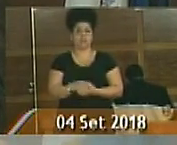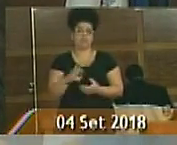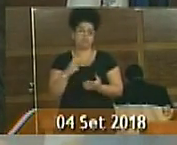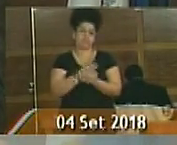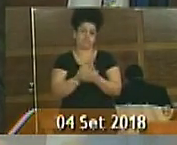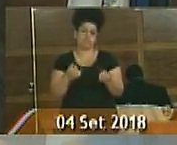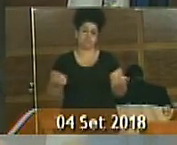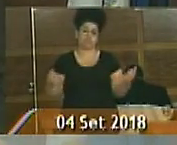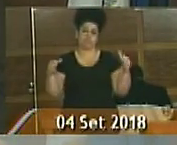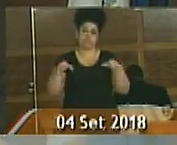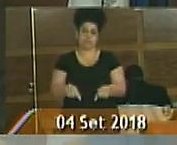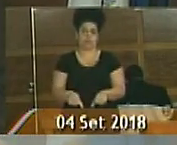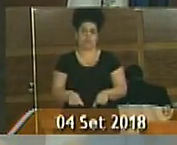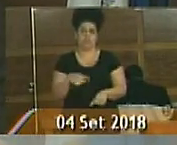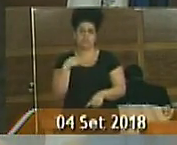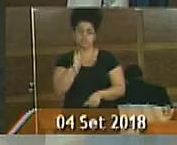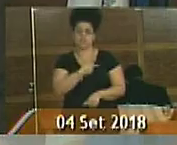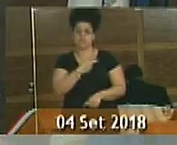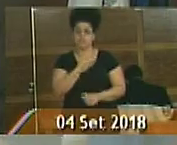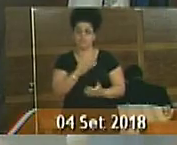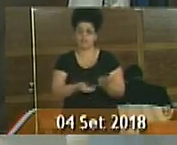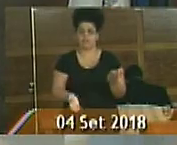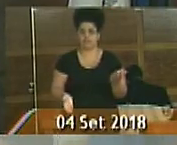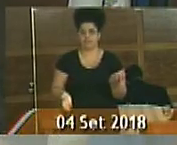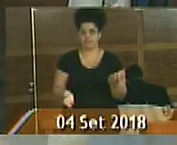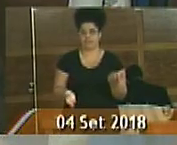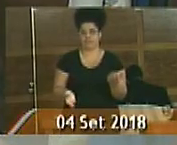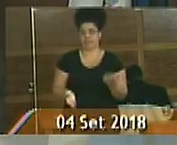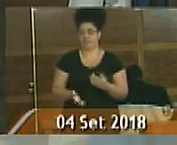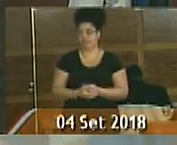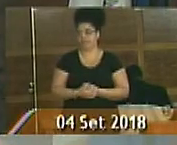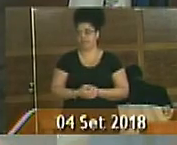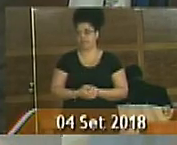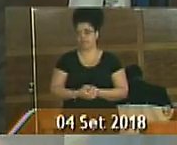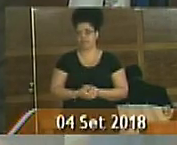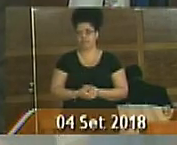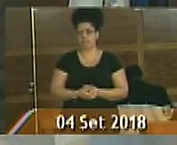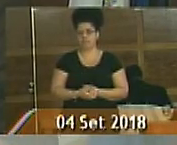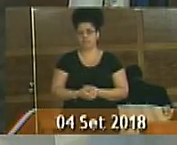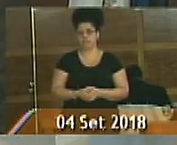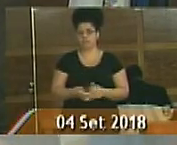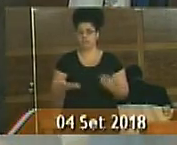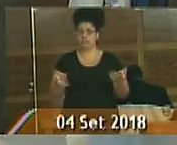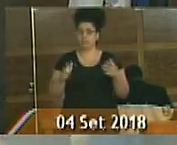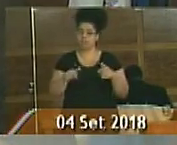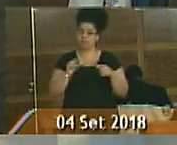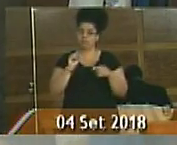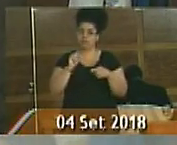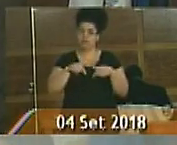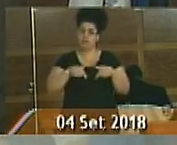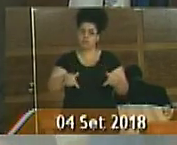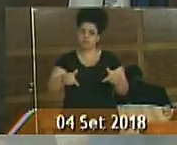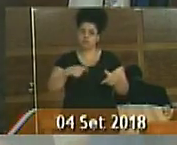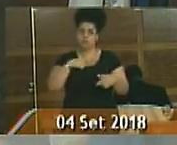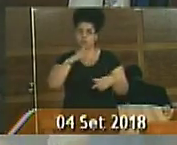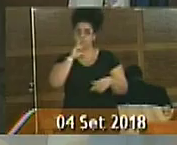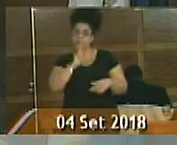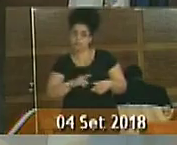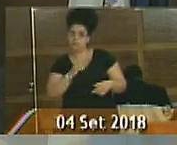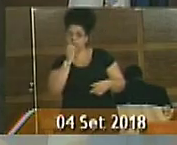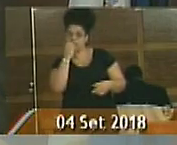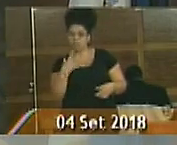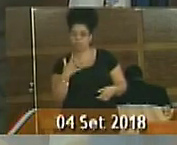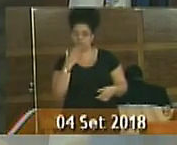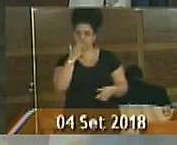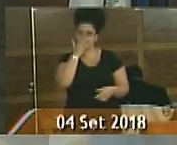A gente vai ficar perdido, mais perdido ainda. Então, são de pequenas ações que traz grandes resultados, não é